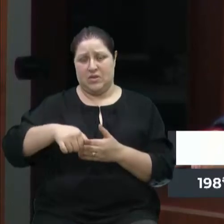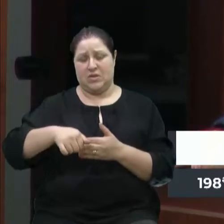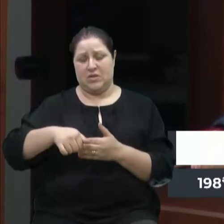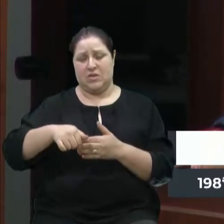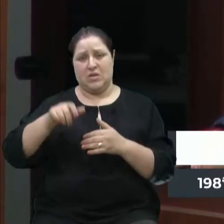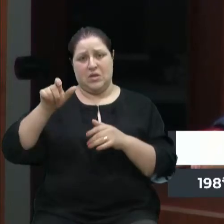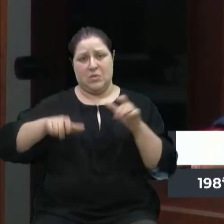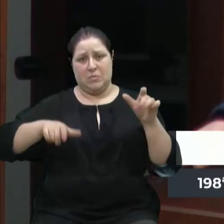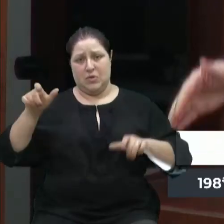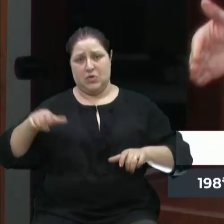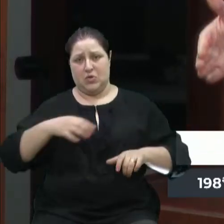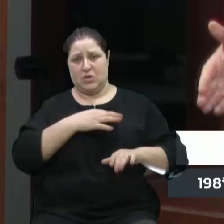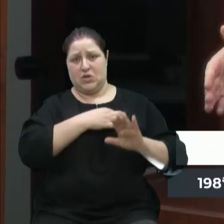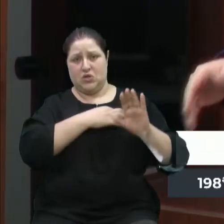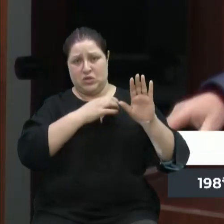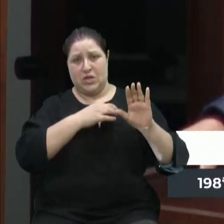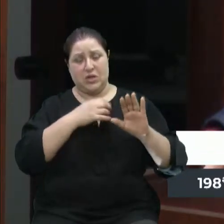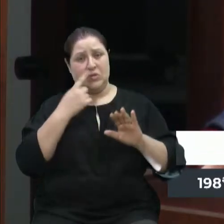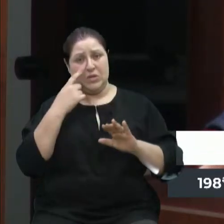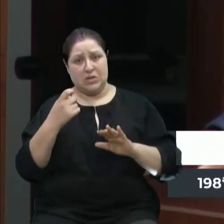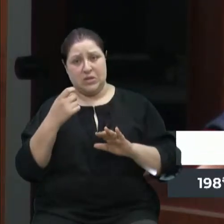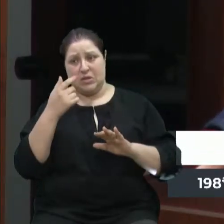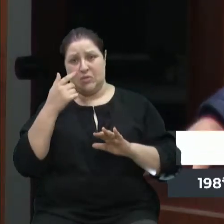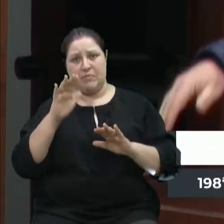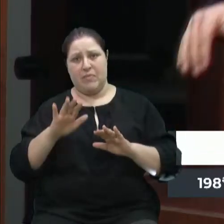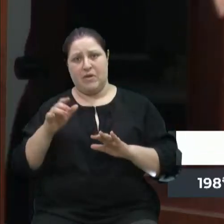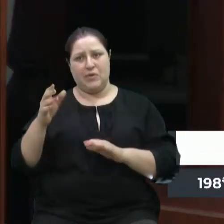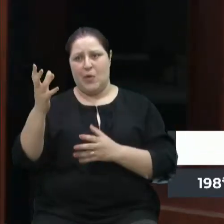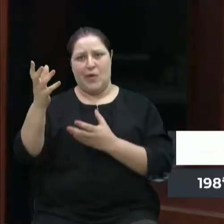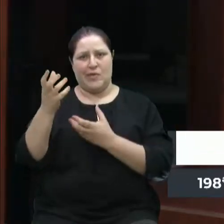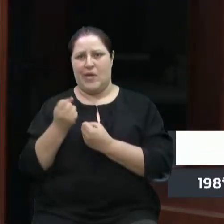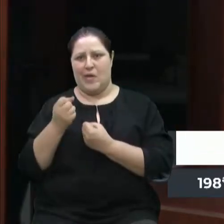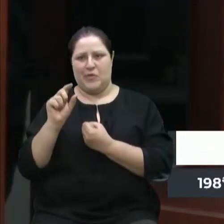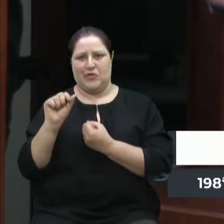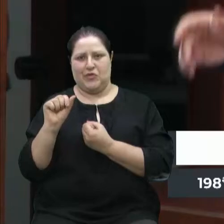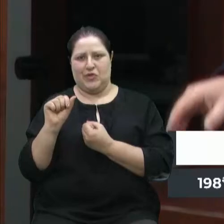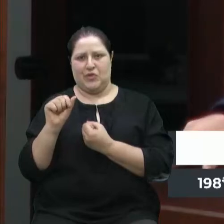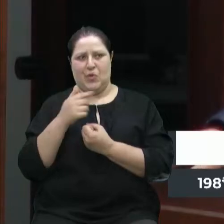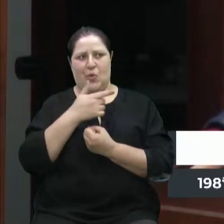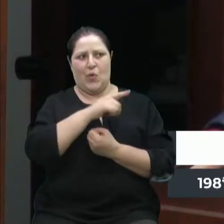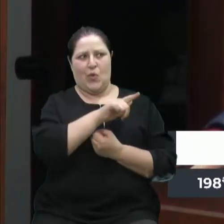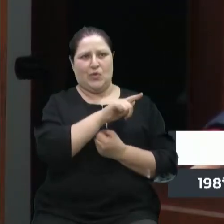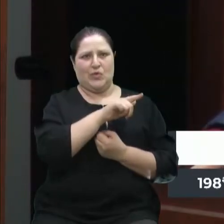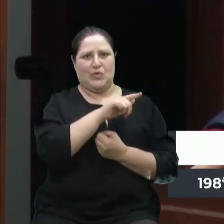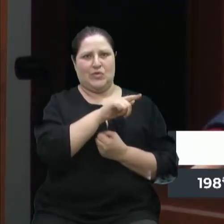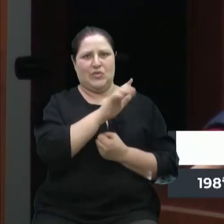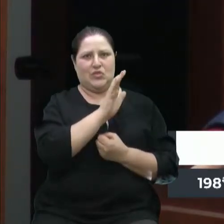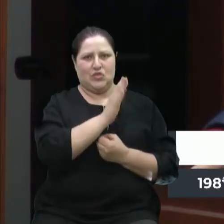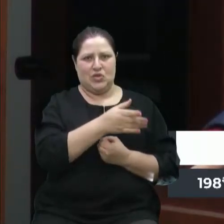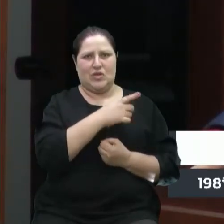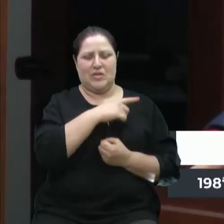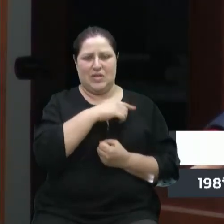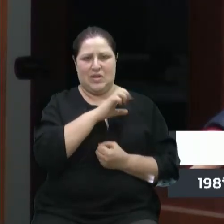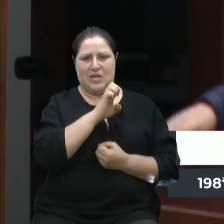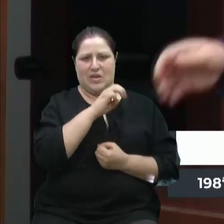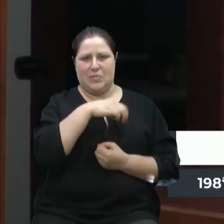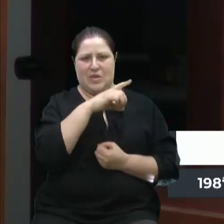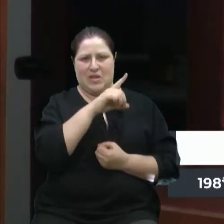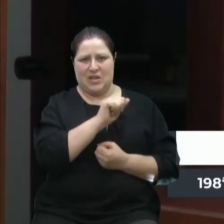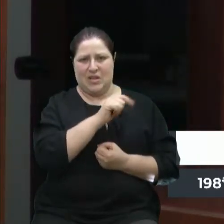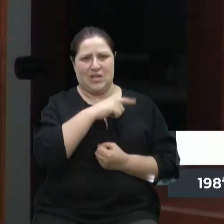os recursos suficientes para que possa ter pé de igualdade com quem já tem milhões de reais através das emendas.